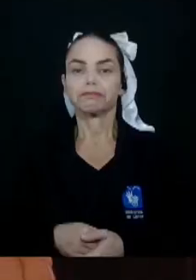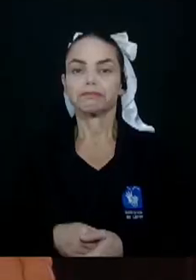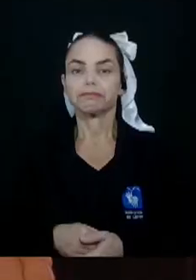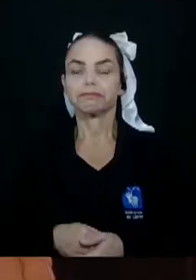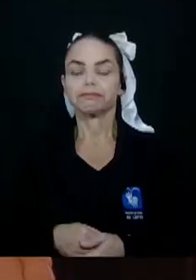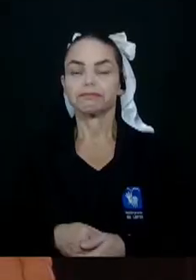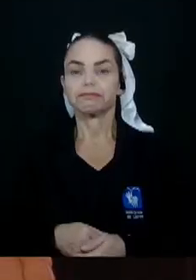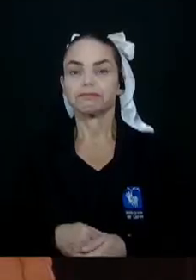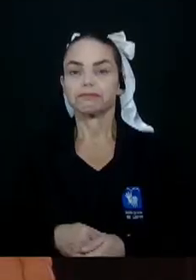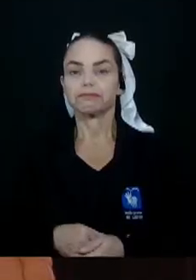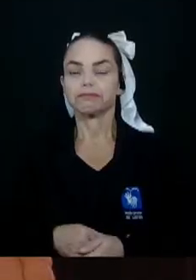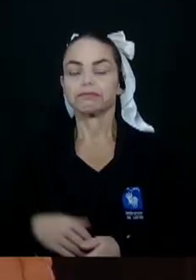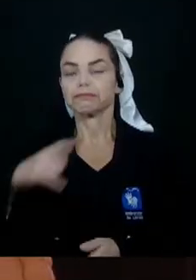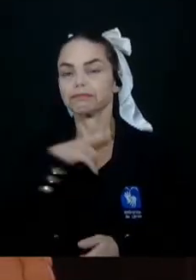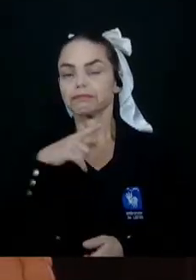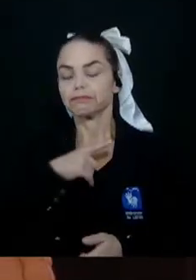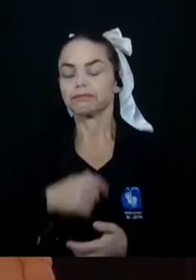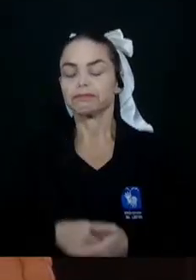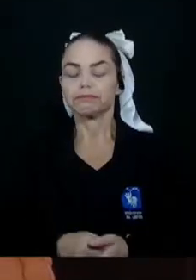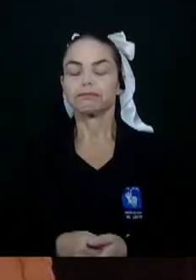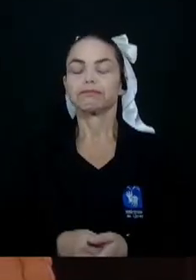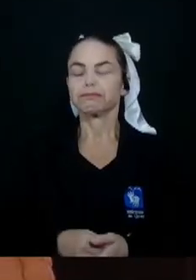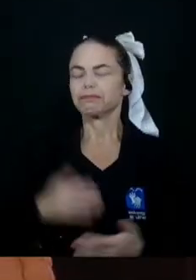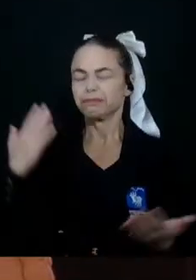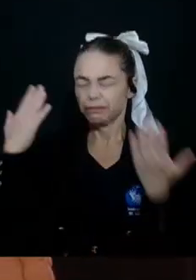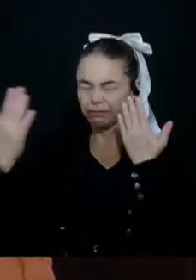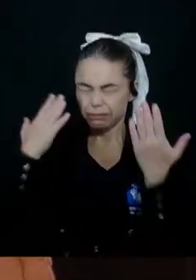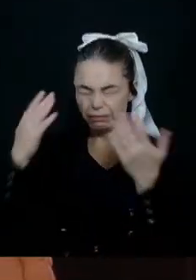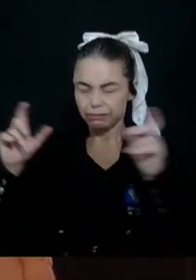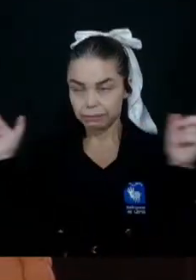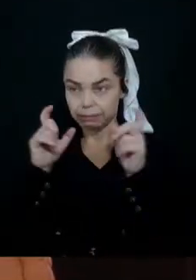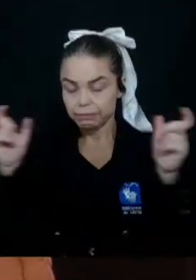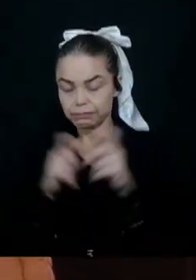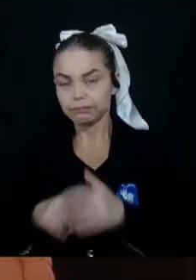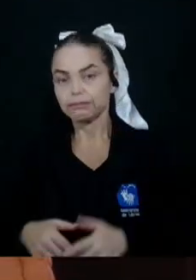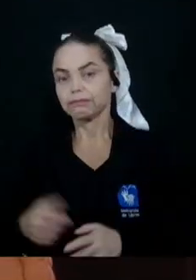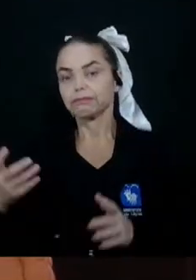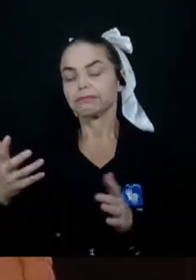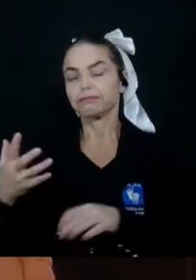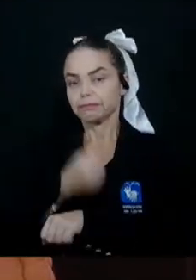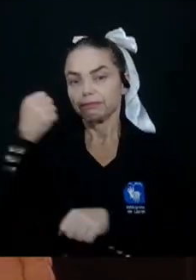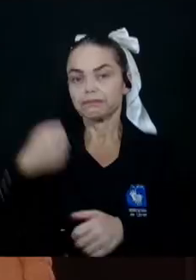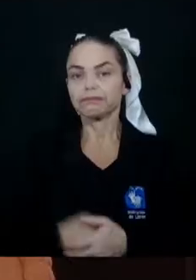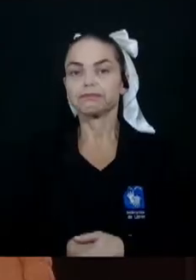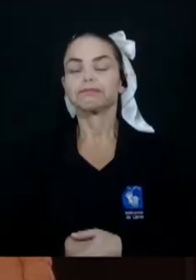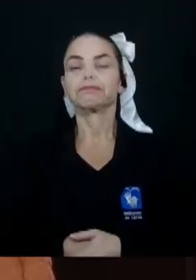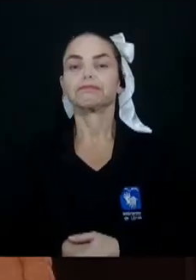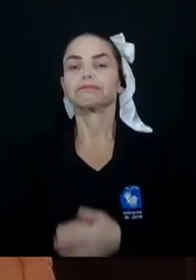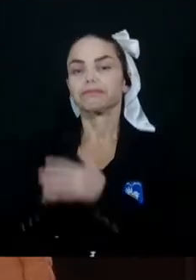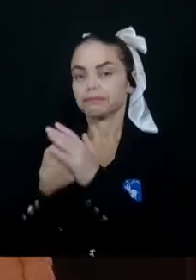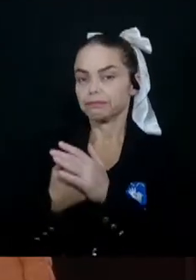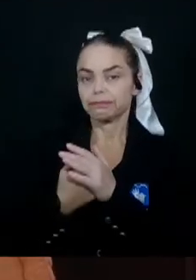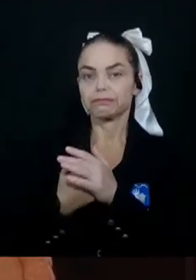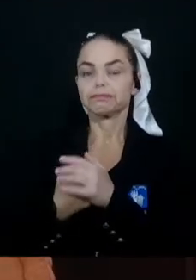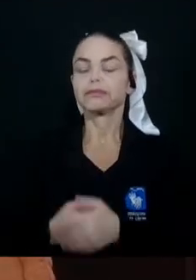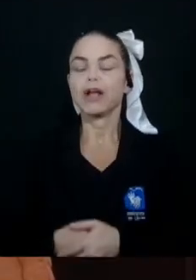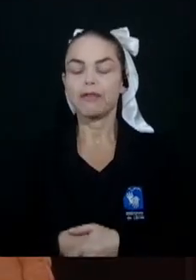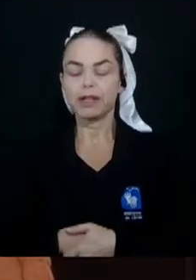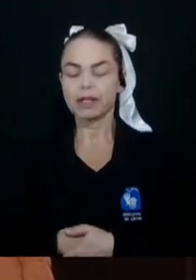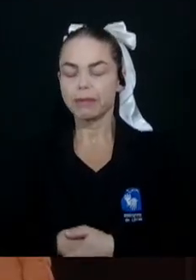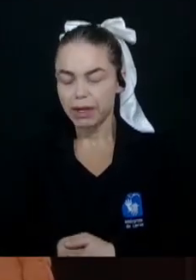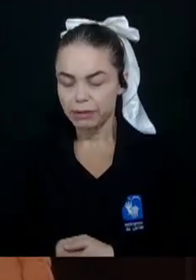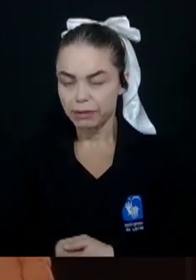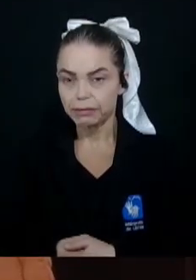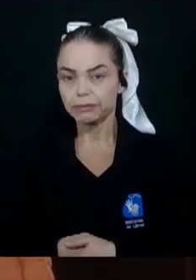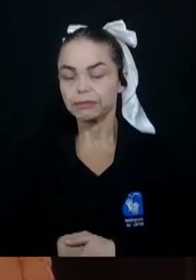ter um alerta de suspeita da pessoa ser um golpista e nisso a conta ser bloqueada. E com essa nova